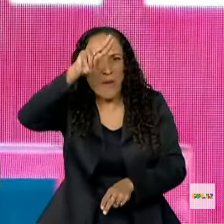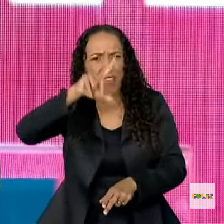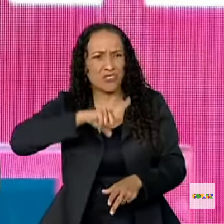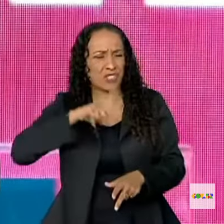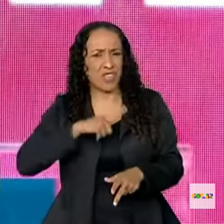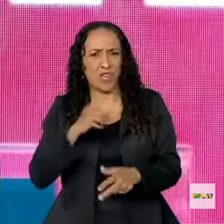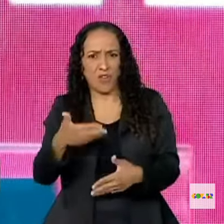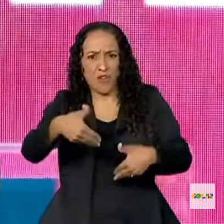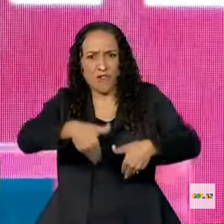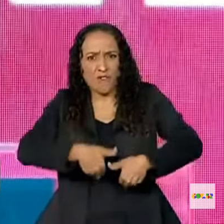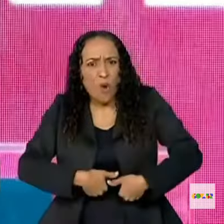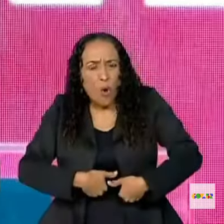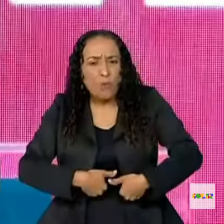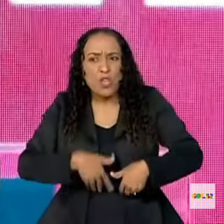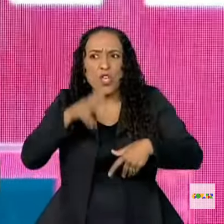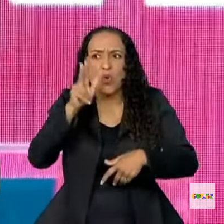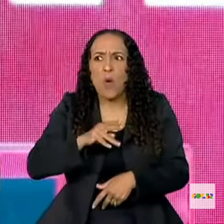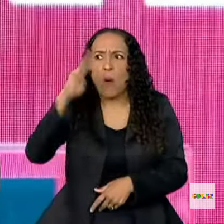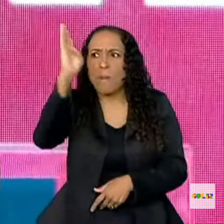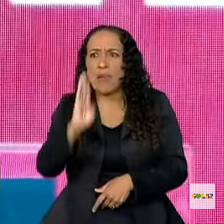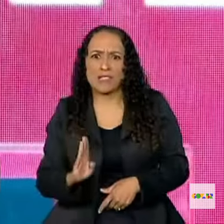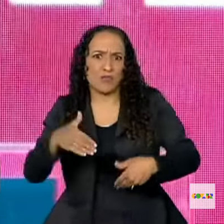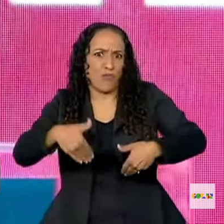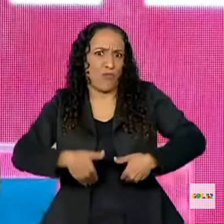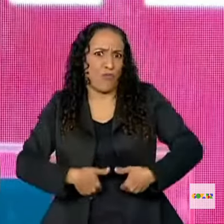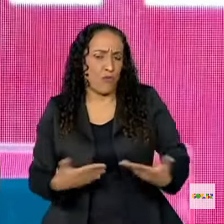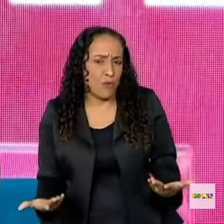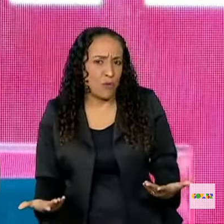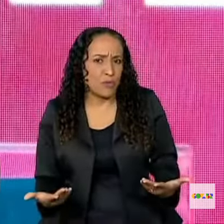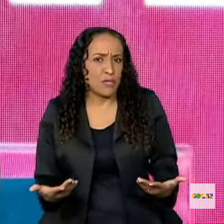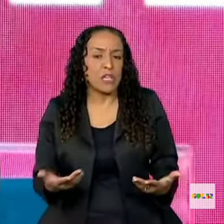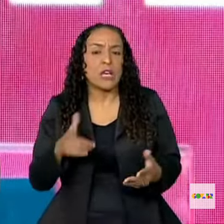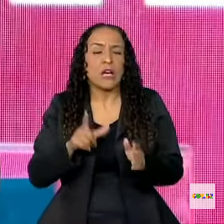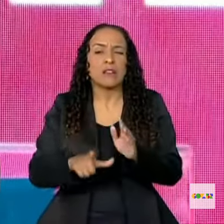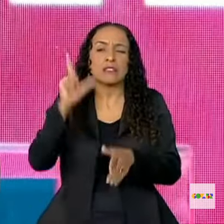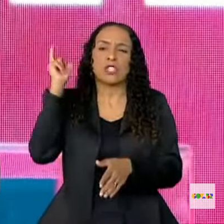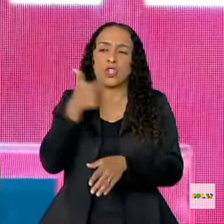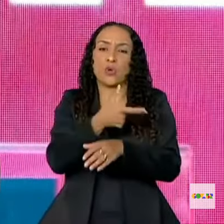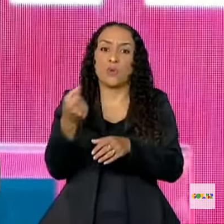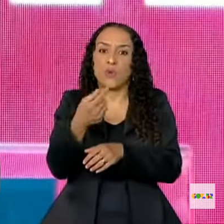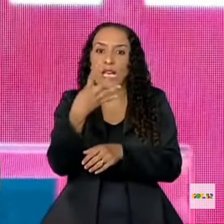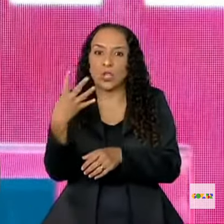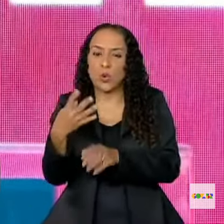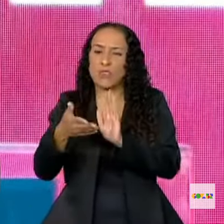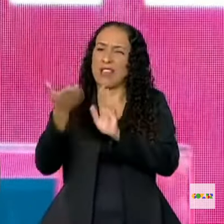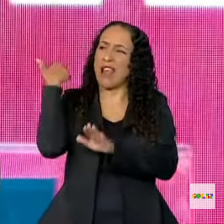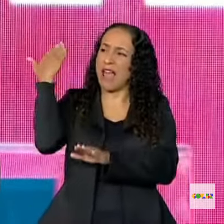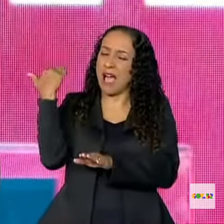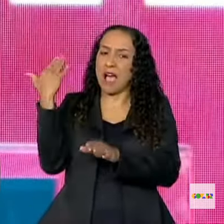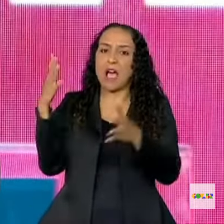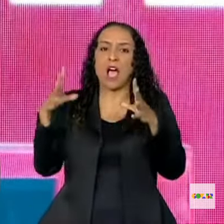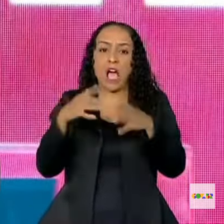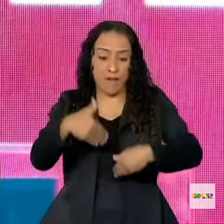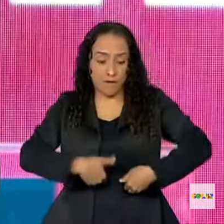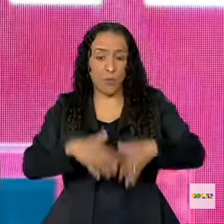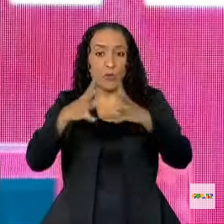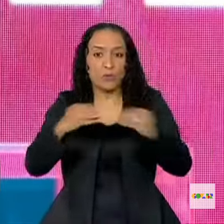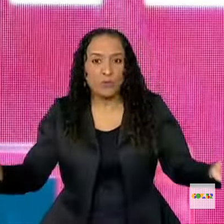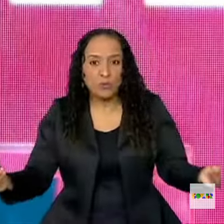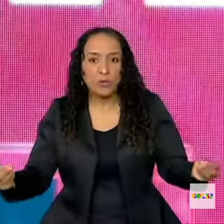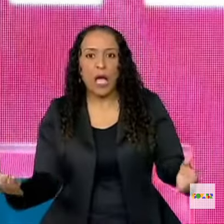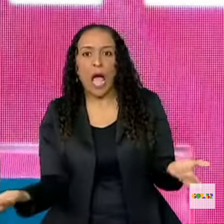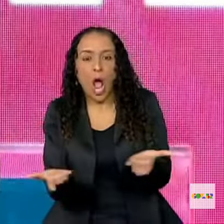como um país como o Brasil ter fome nós tínhamos acabado com a fome em 2014 quando eu voltei agora tinha